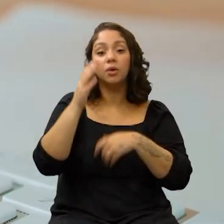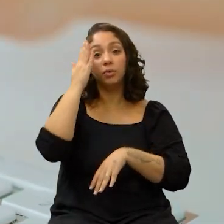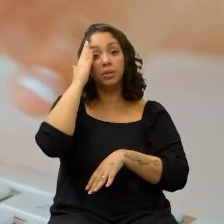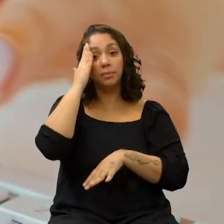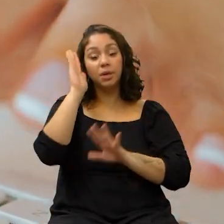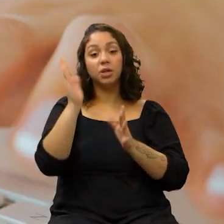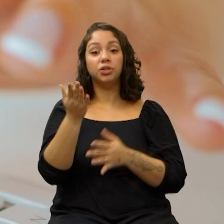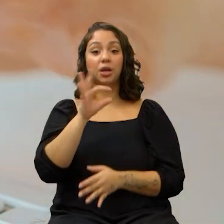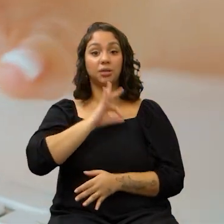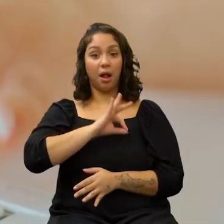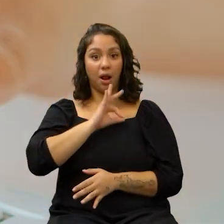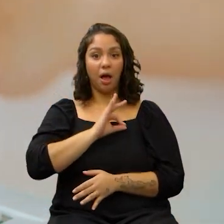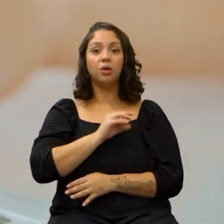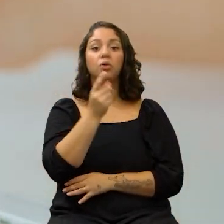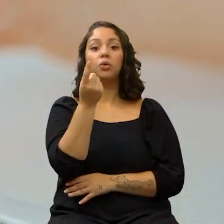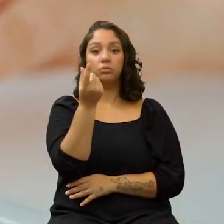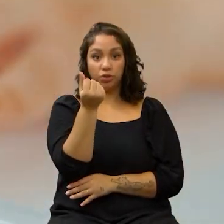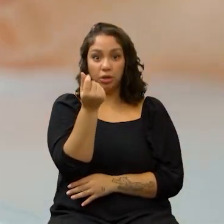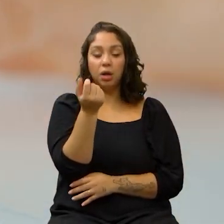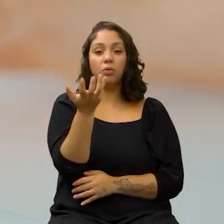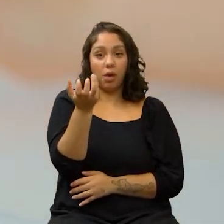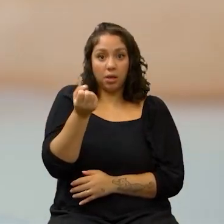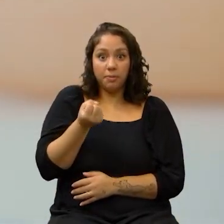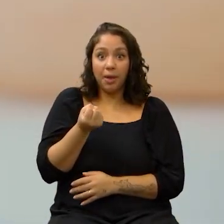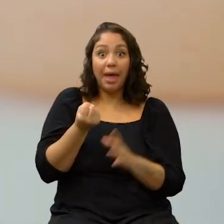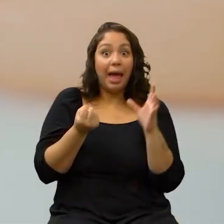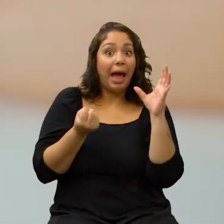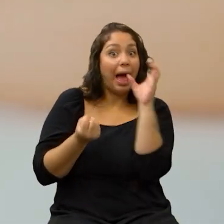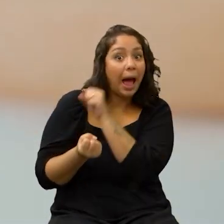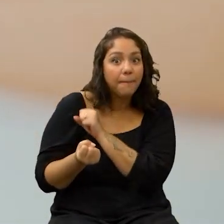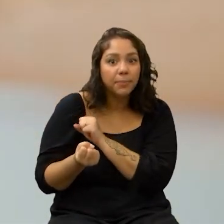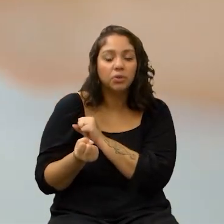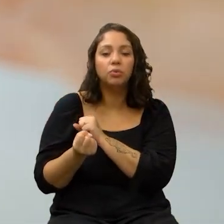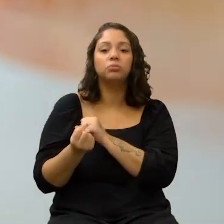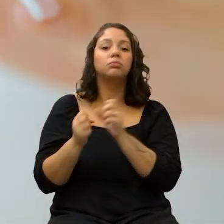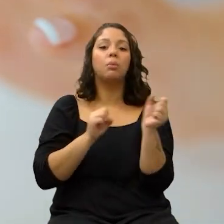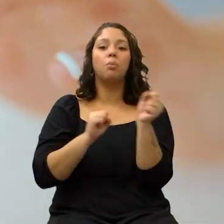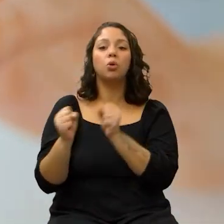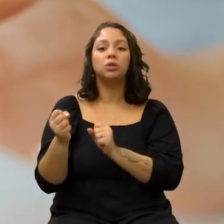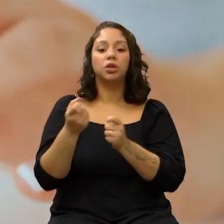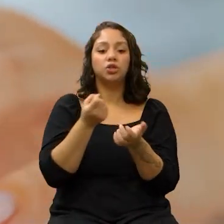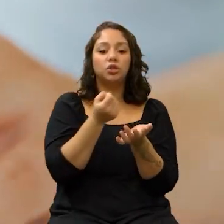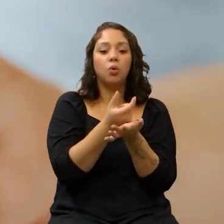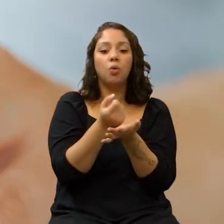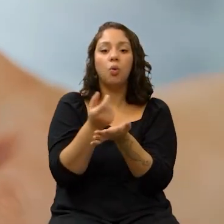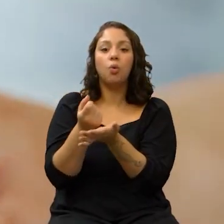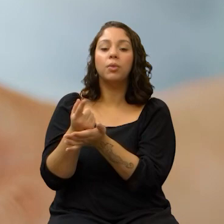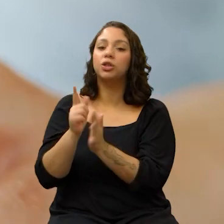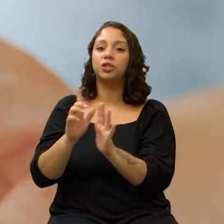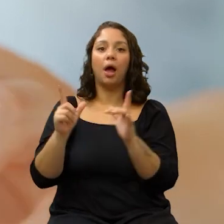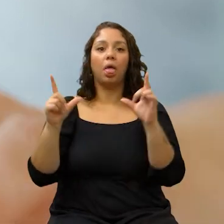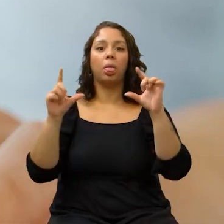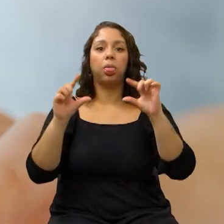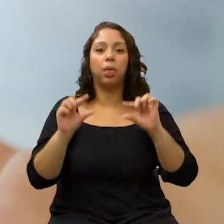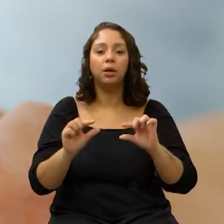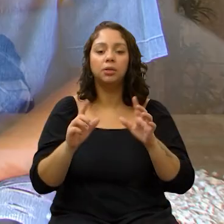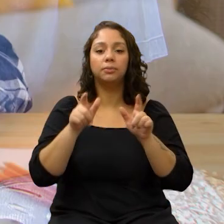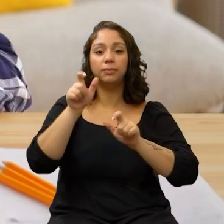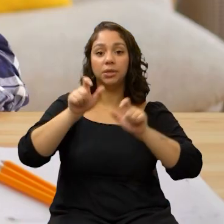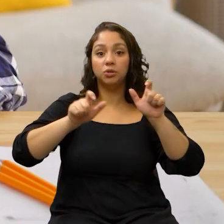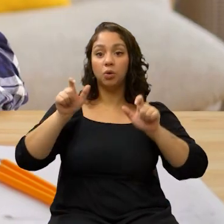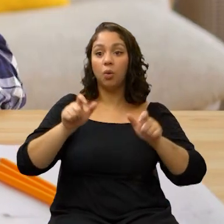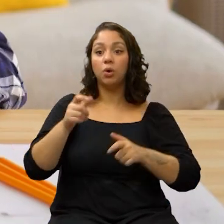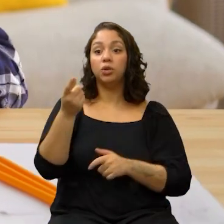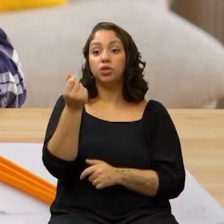como sabiam que iam receber o seu dinheiro e rapidamente o poder de compra do dinheiro iria se perder, as